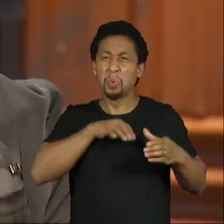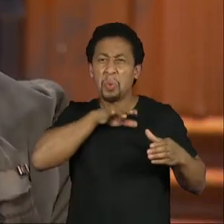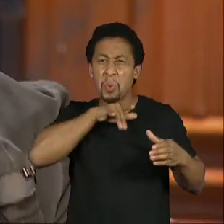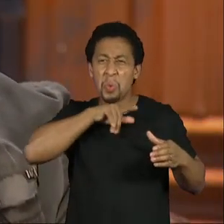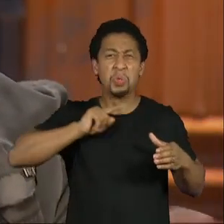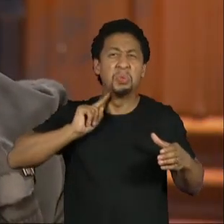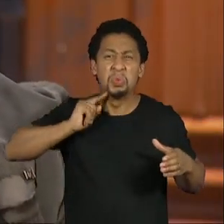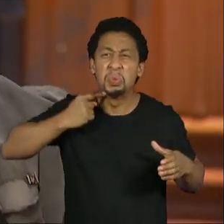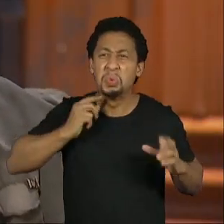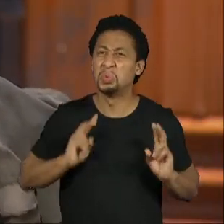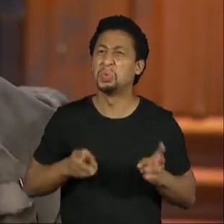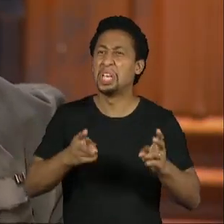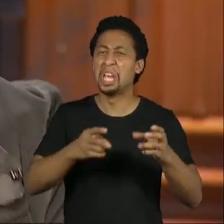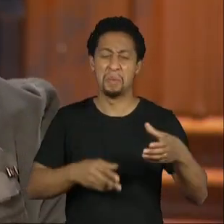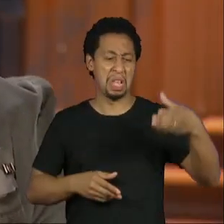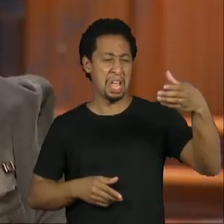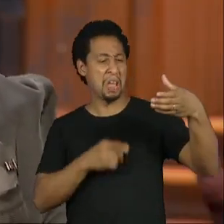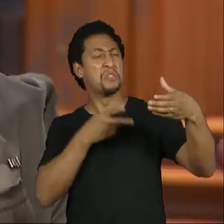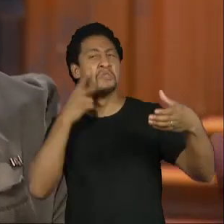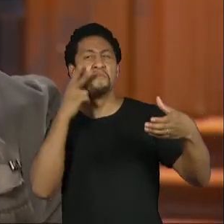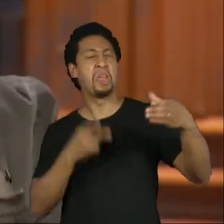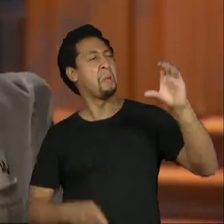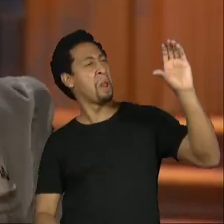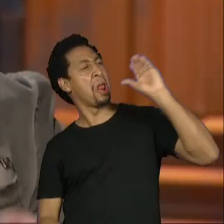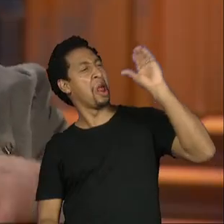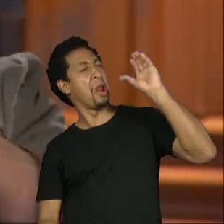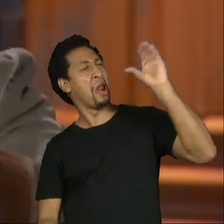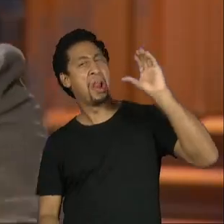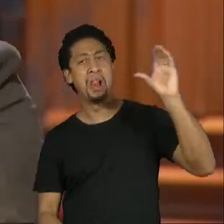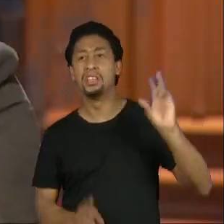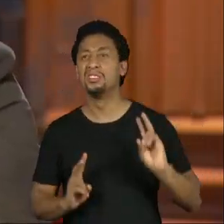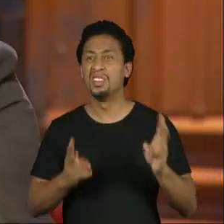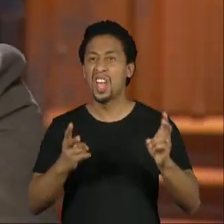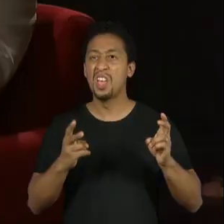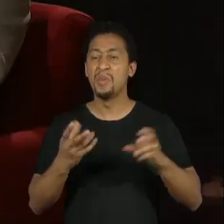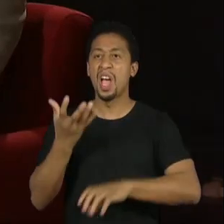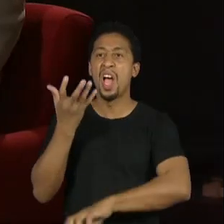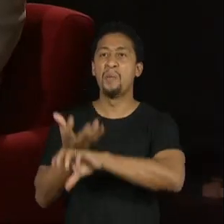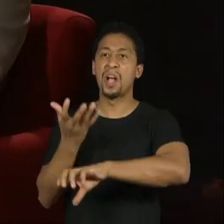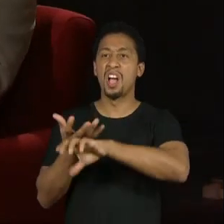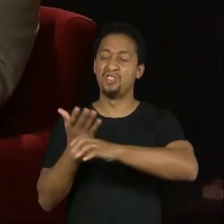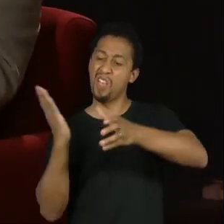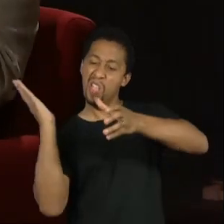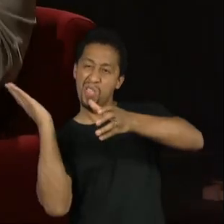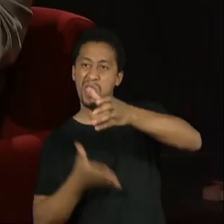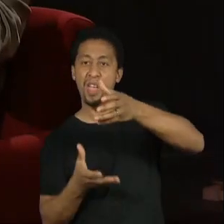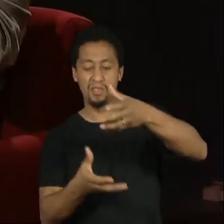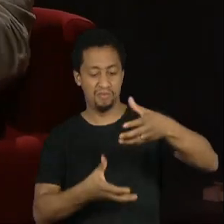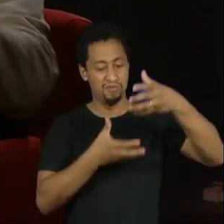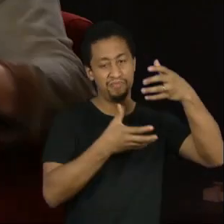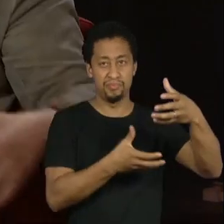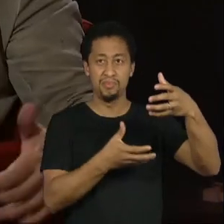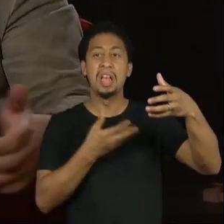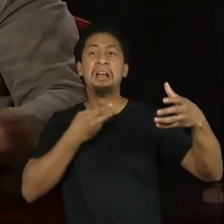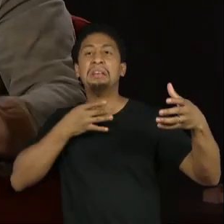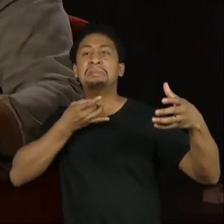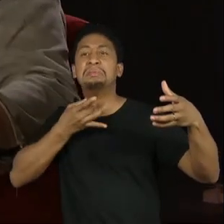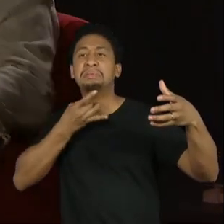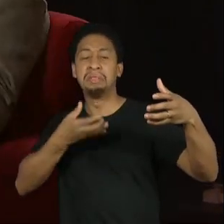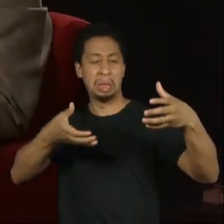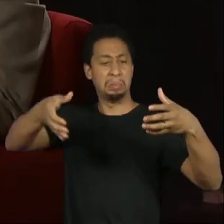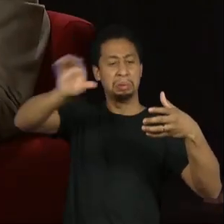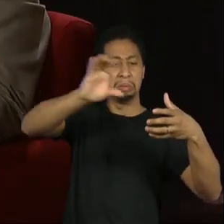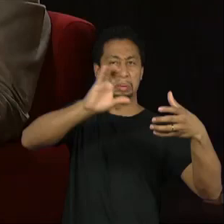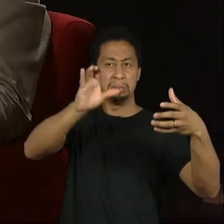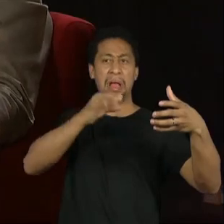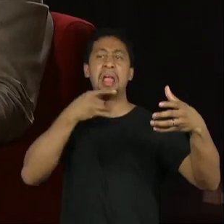a gente sempre tava com garrafão de vinho aí doido para comprar para comprar um abacaxi cortar abacaxi sagawa cachaça dentro entendeu